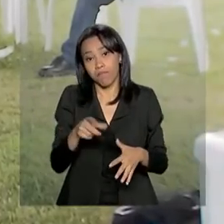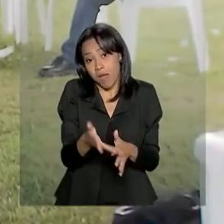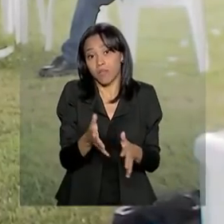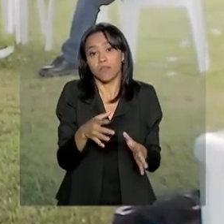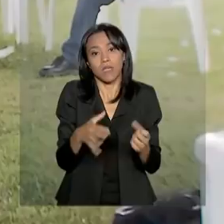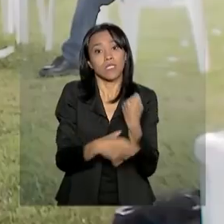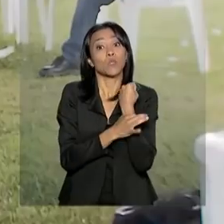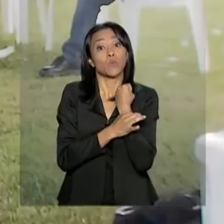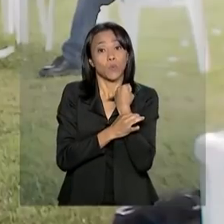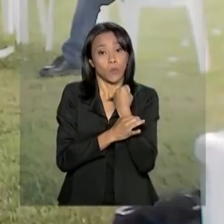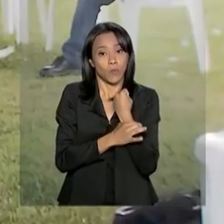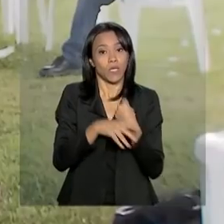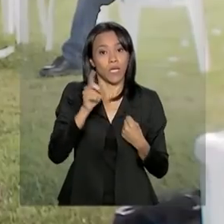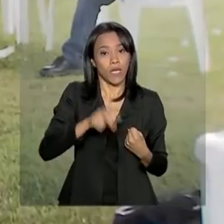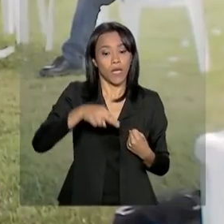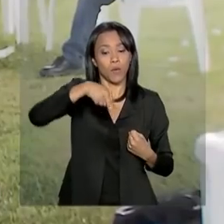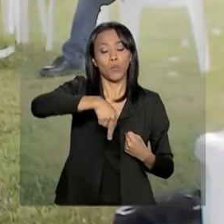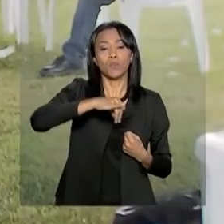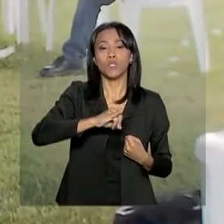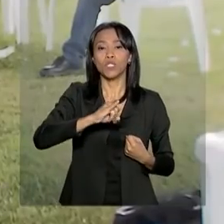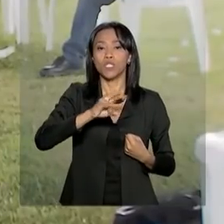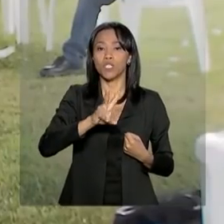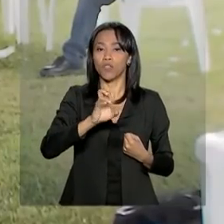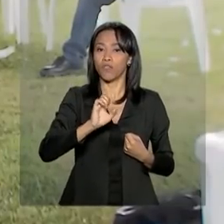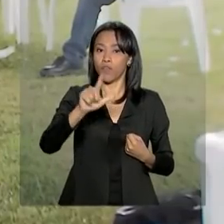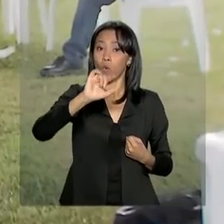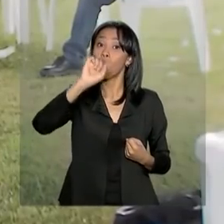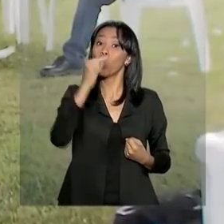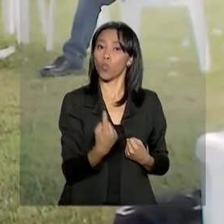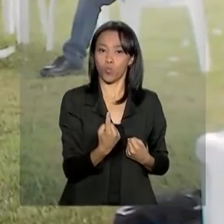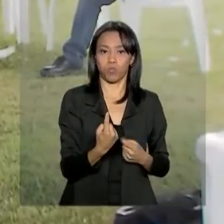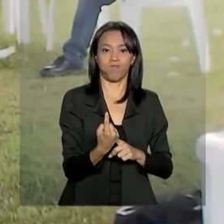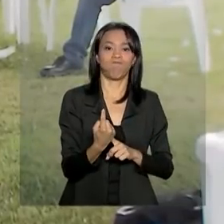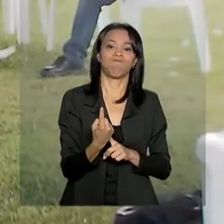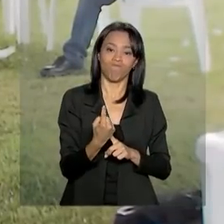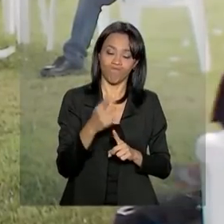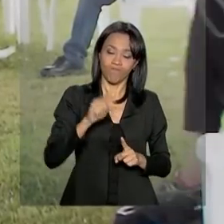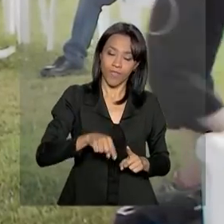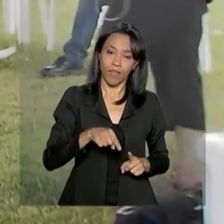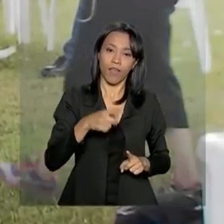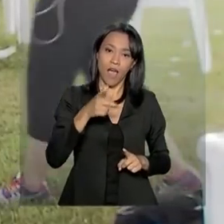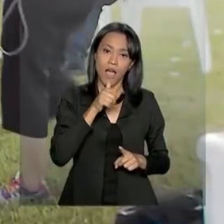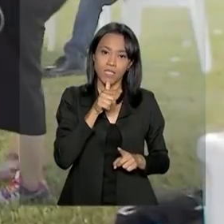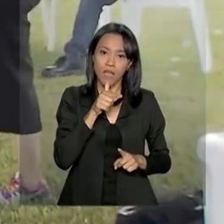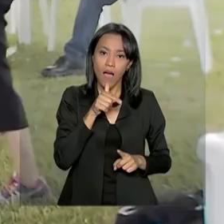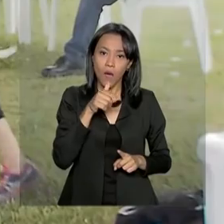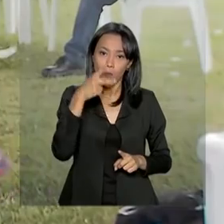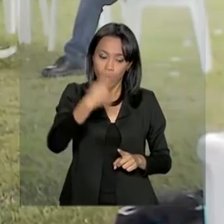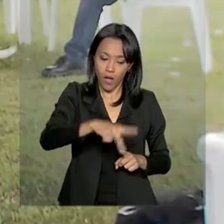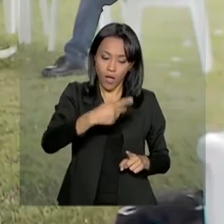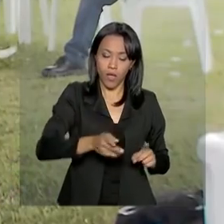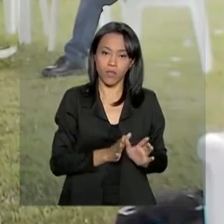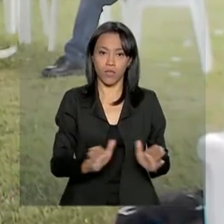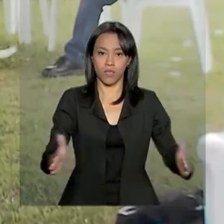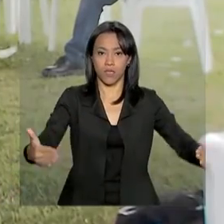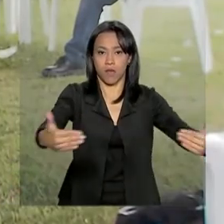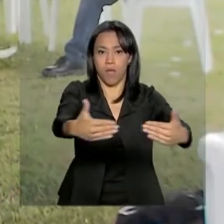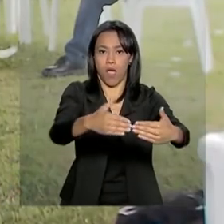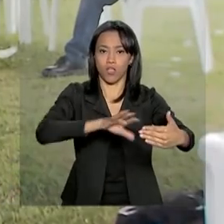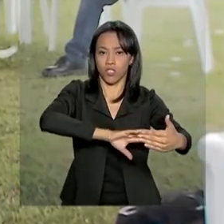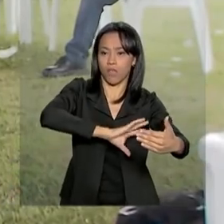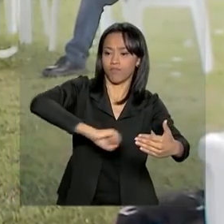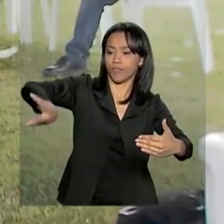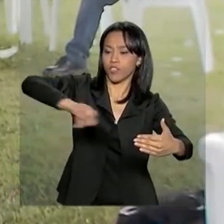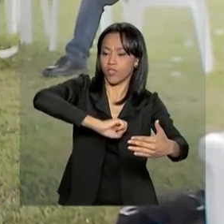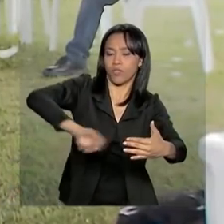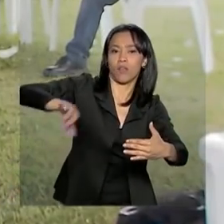está no nível 1, que é o mais baixo entre os níveis de alerta, que a água nessa barragem está sendo drenada para aumentar ainda mais a segurança no local.